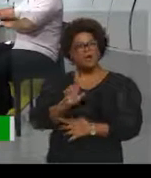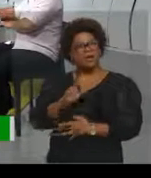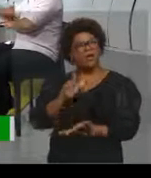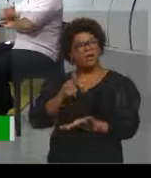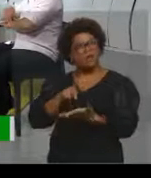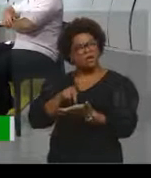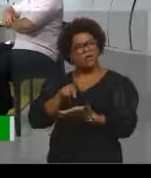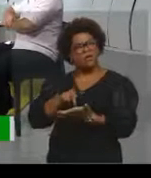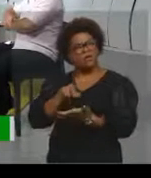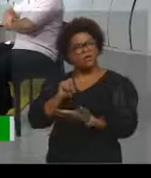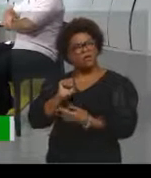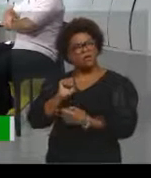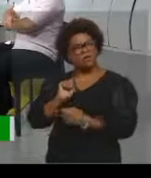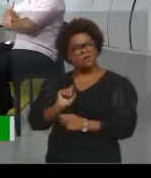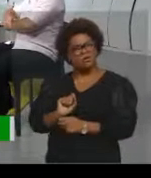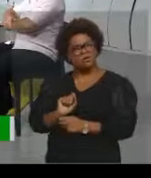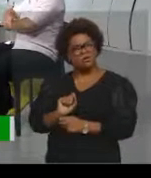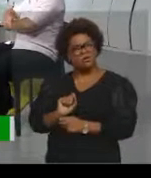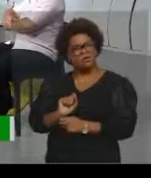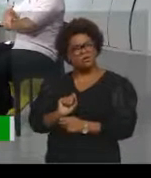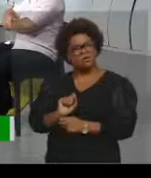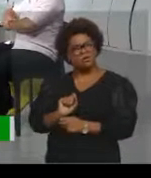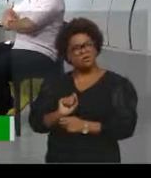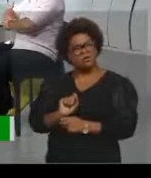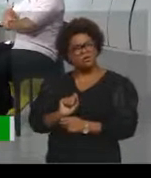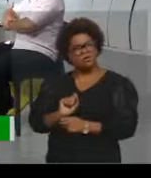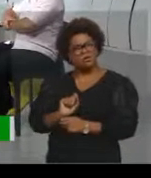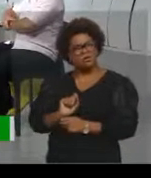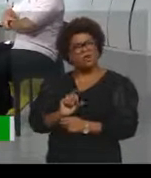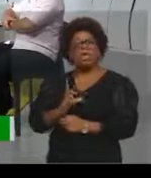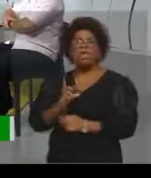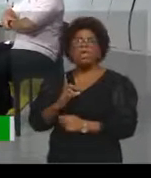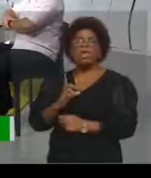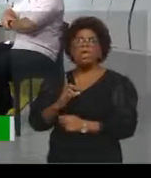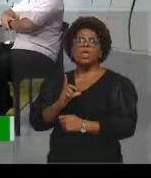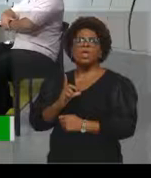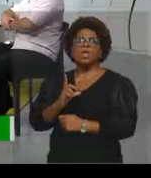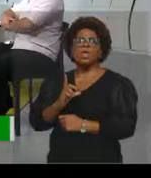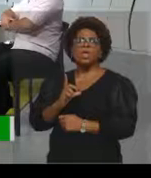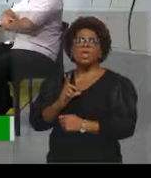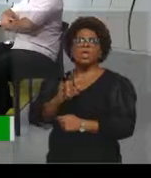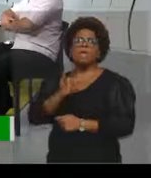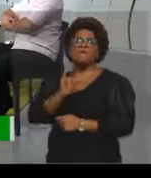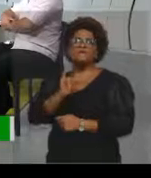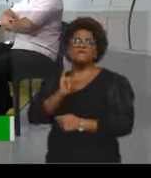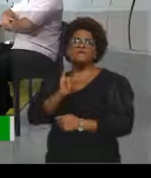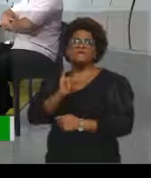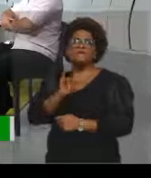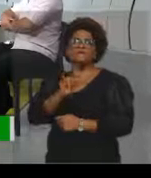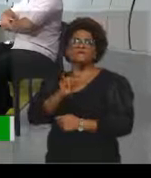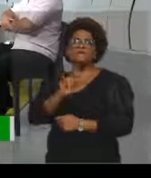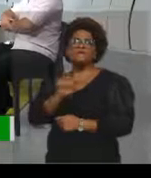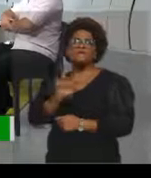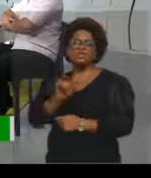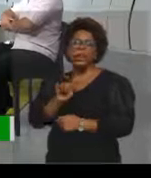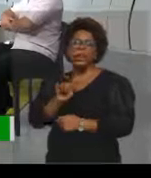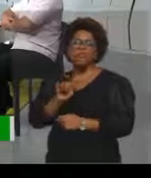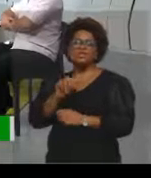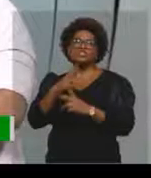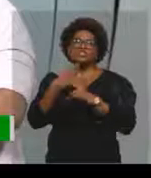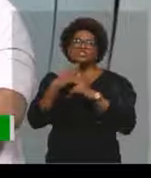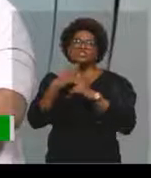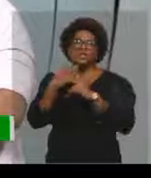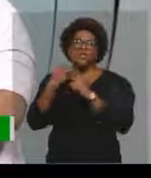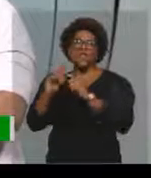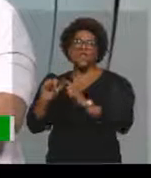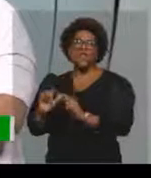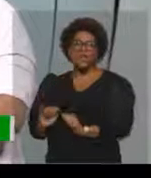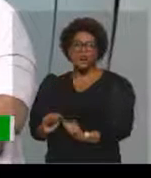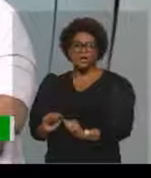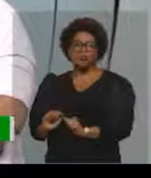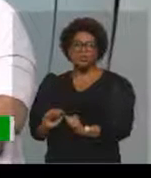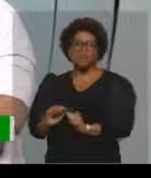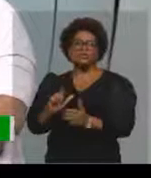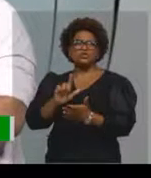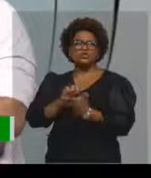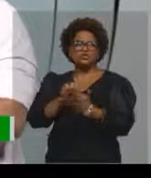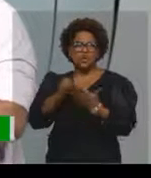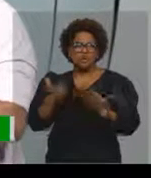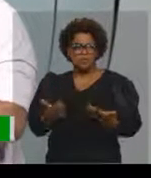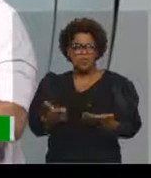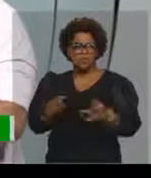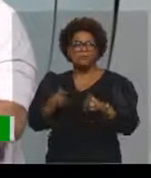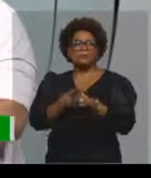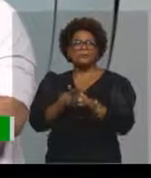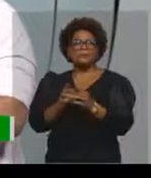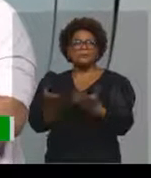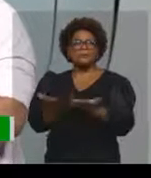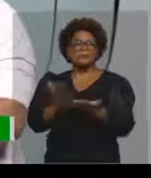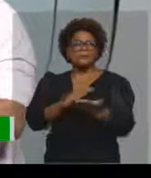linguagem... é verdade que há figura de linguagem nos jornais e revistas? Bom, um abraço